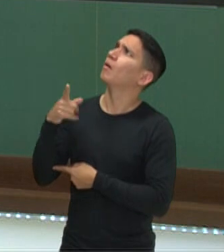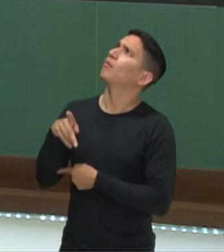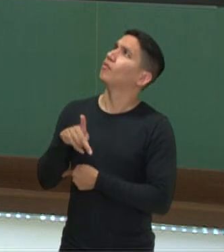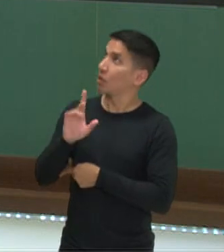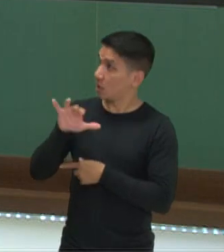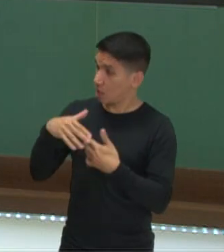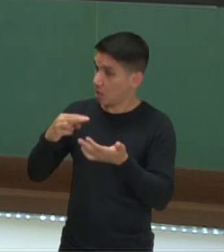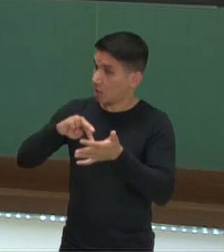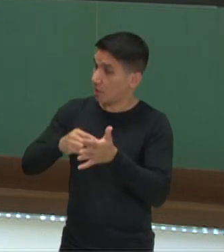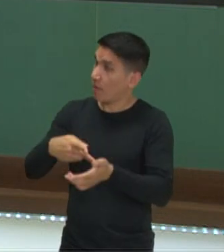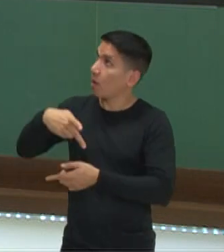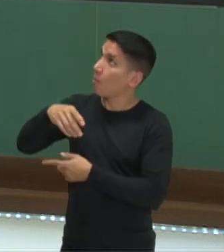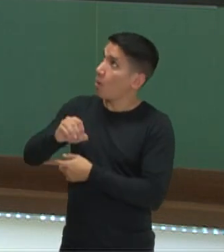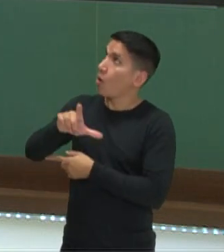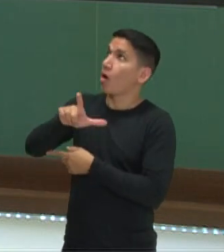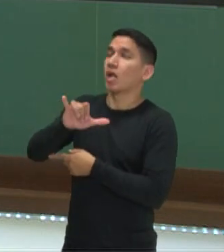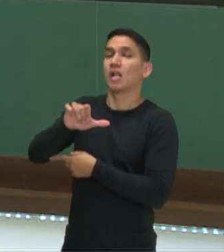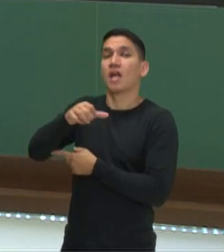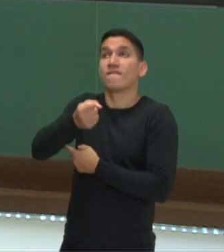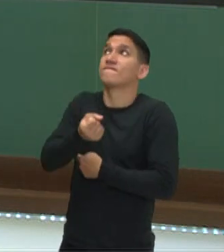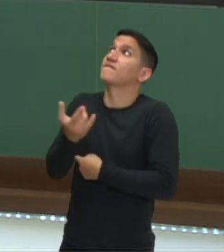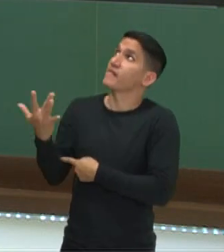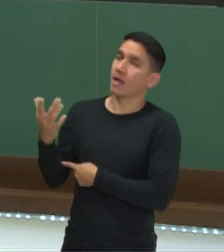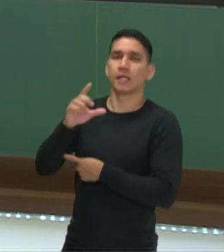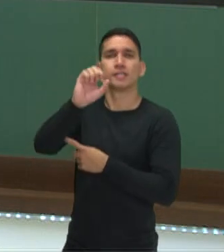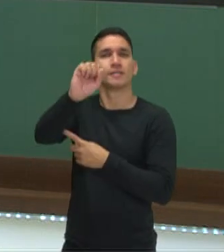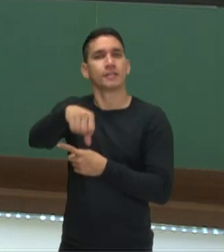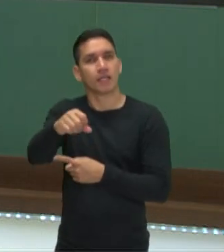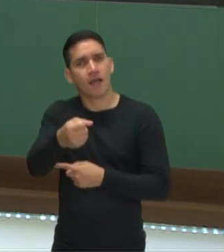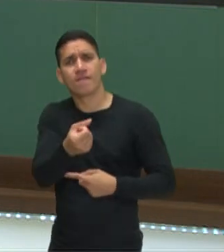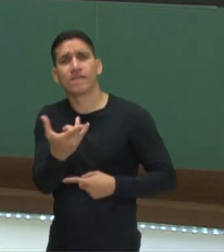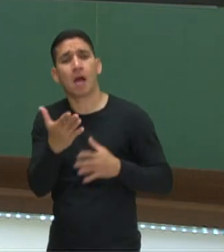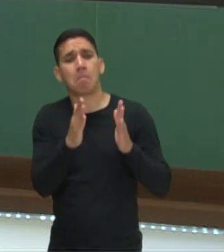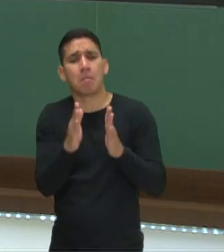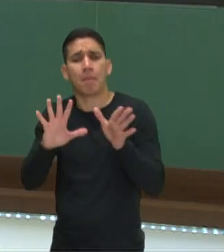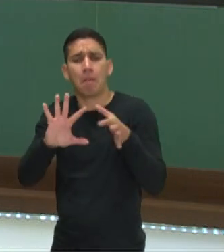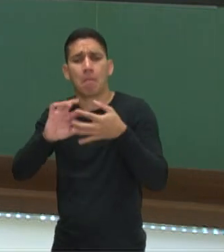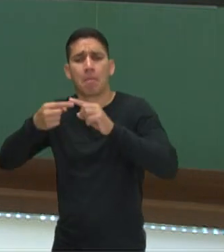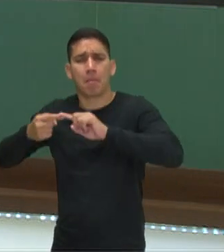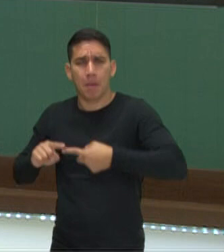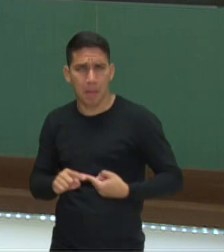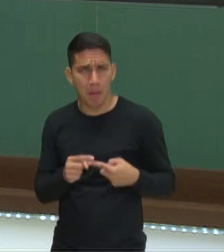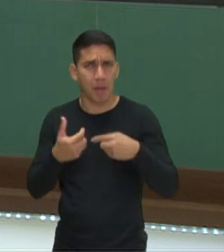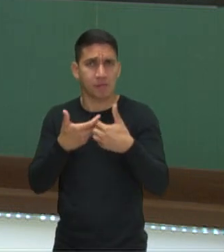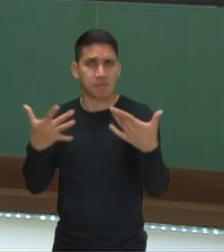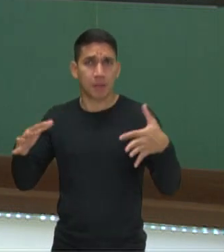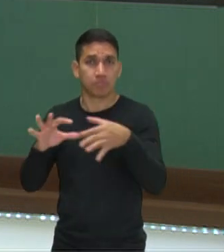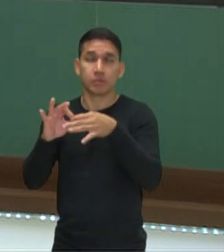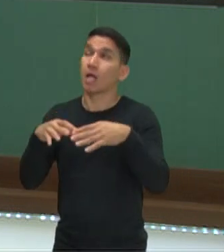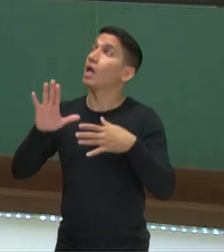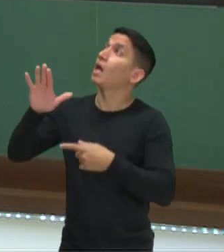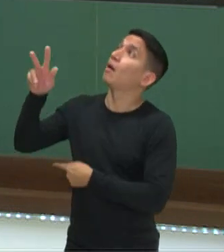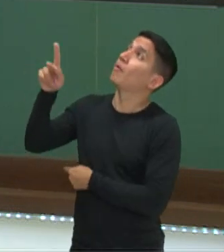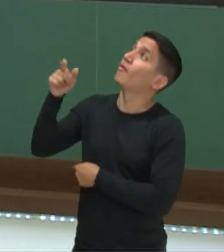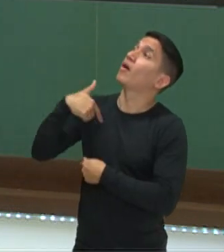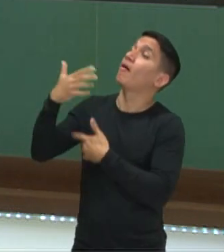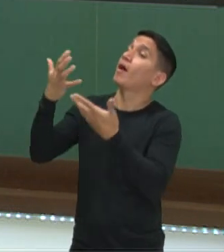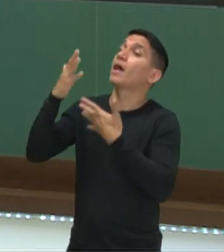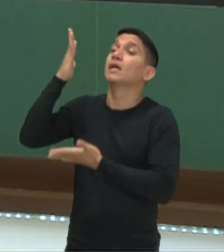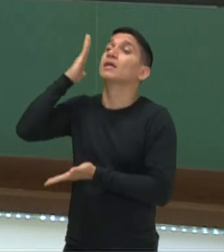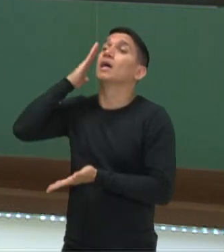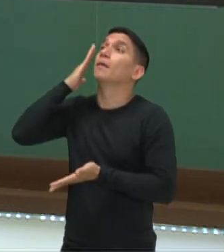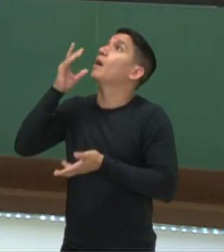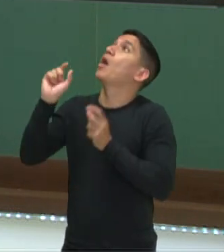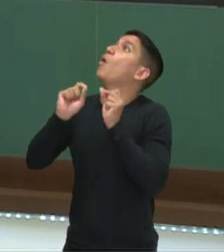quer dizer várias, sim, várias partes. Muito bem. Professor, eu quero saber aonde